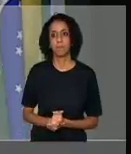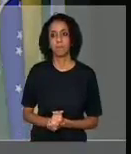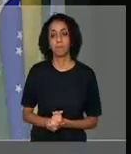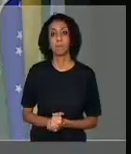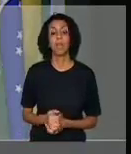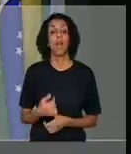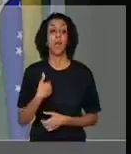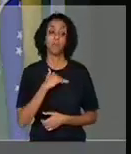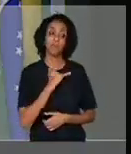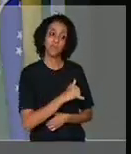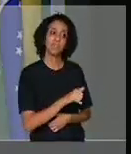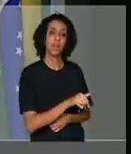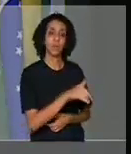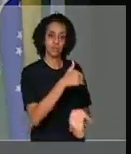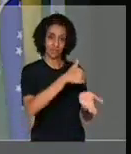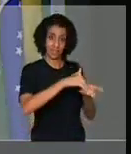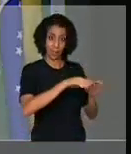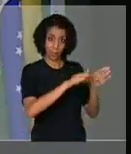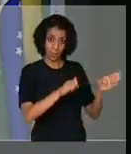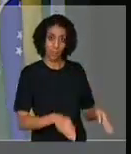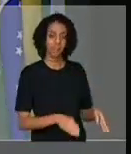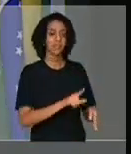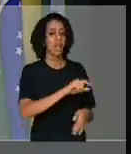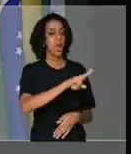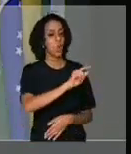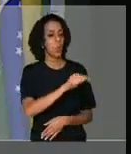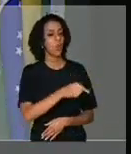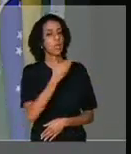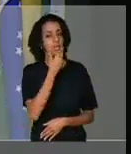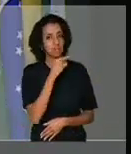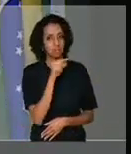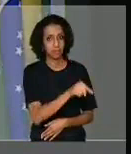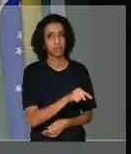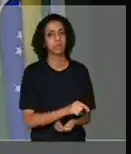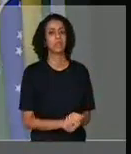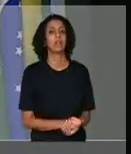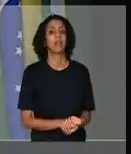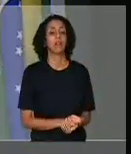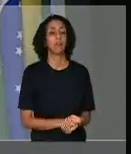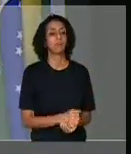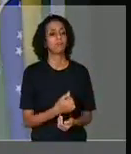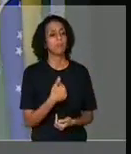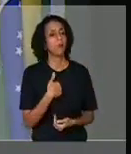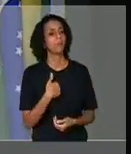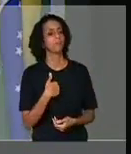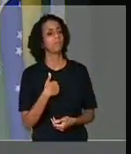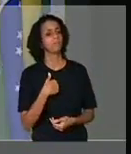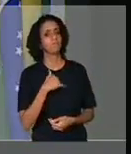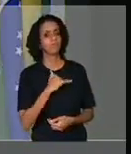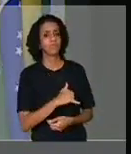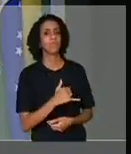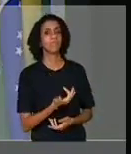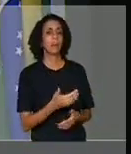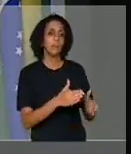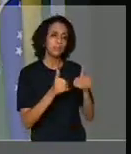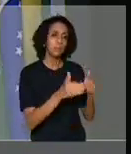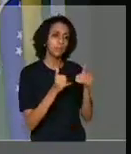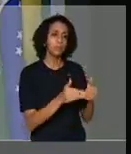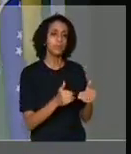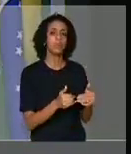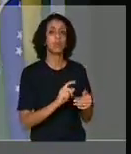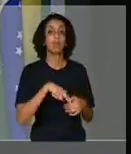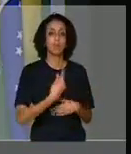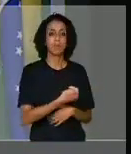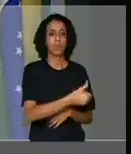mesa, Luiz Henrique da Silveira, que foi inclusive governador do estado de Santa Catarina, até que finalmente,